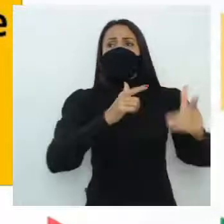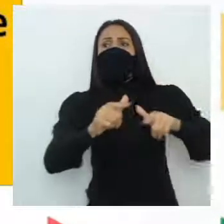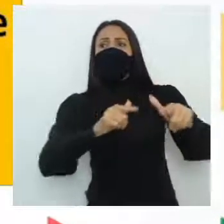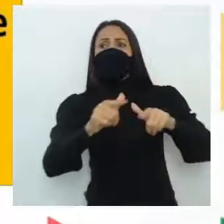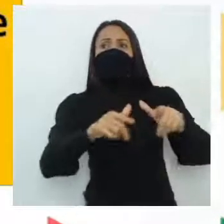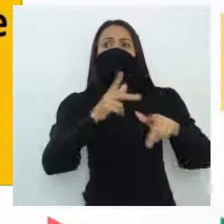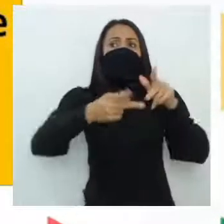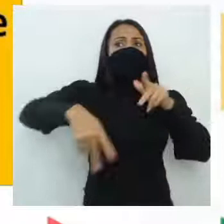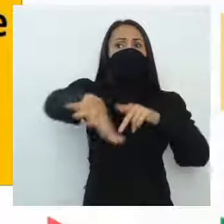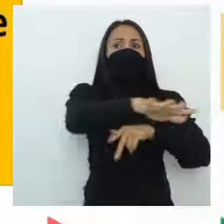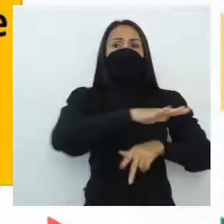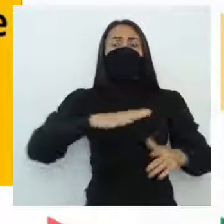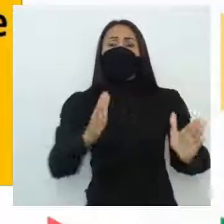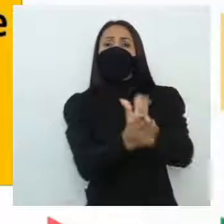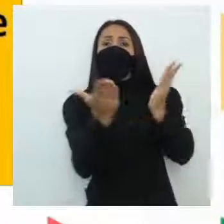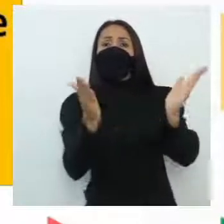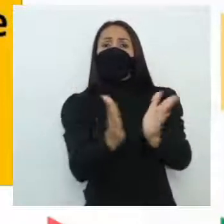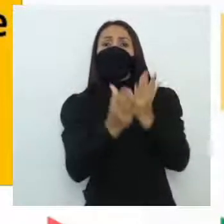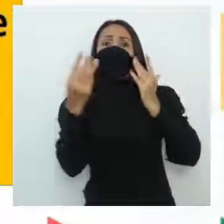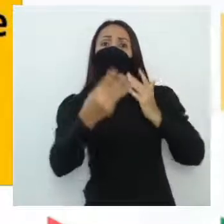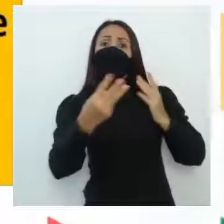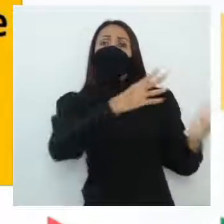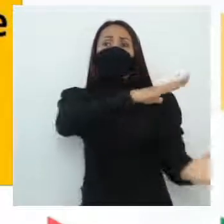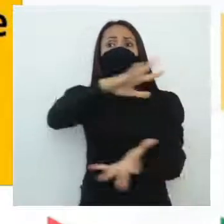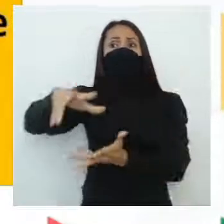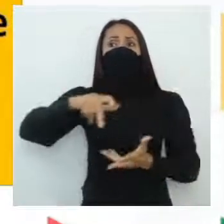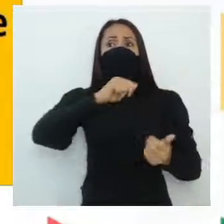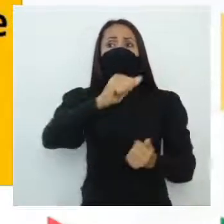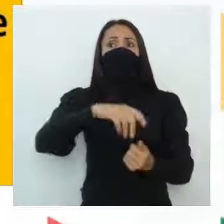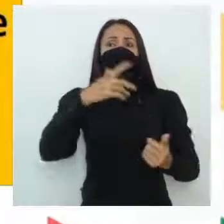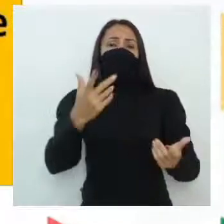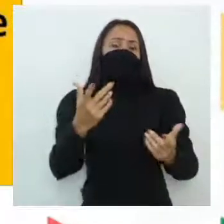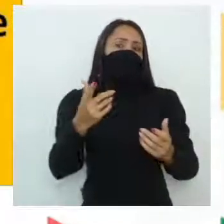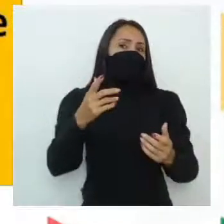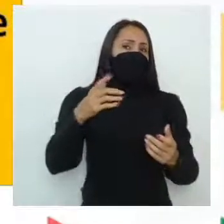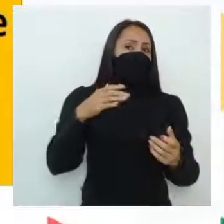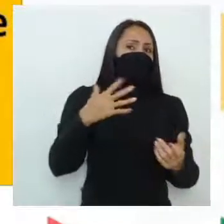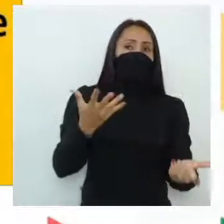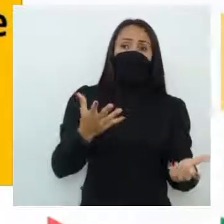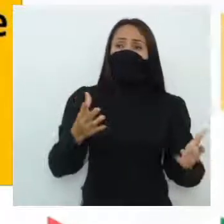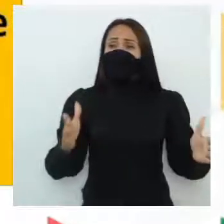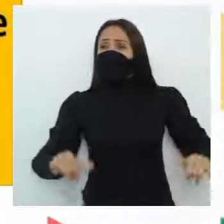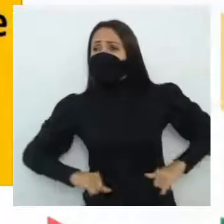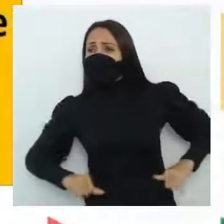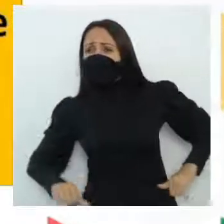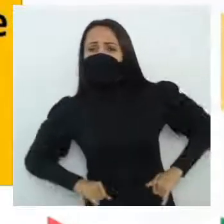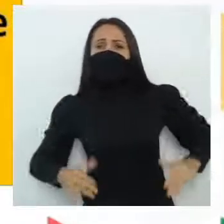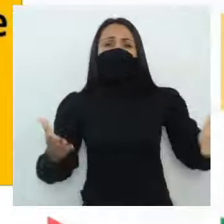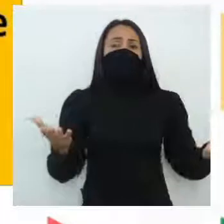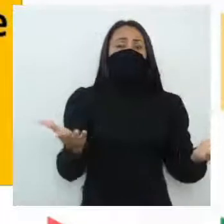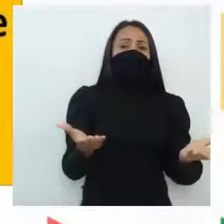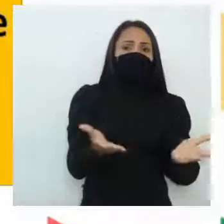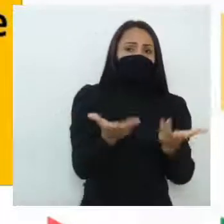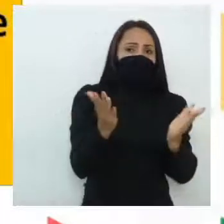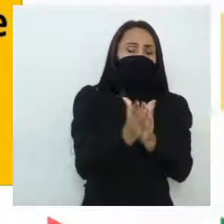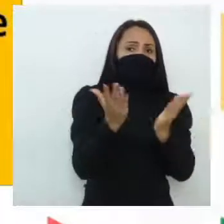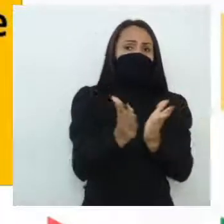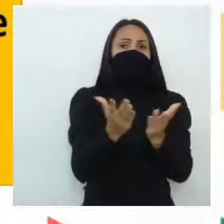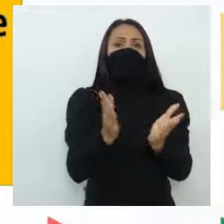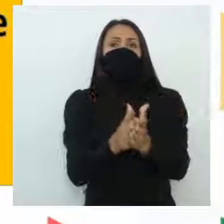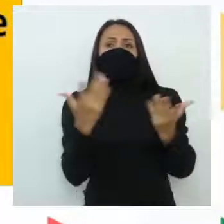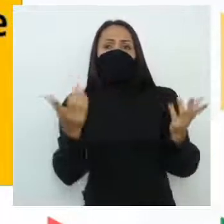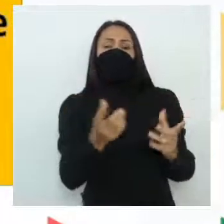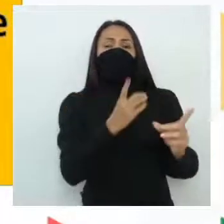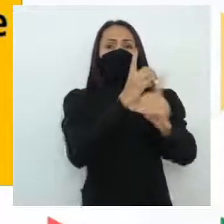populações carentes do terceiro mundo, dos empobrecidos. Logo cedo, descobriu sua vocação religiosa.